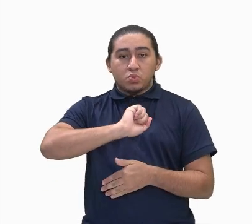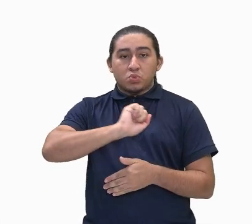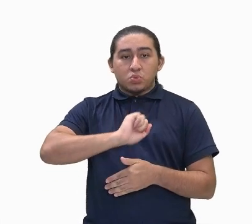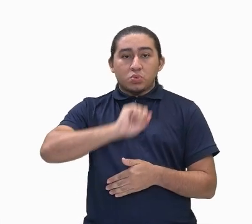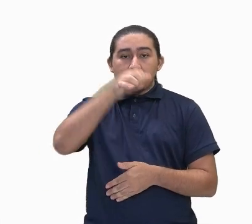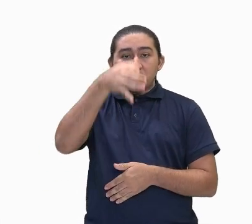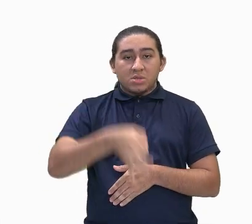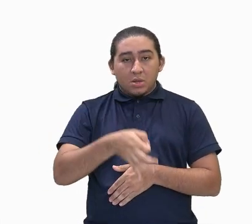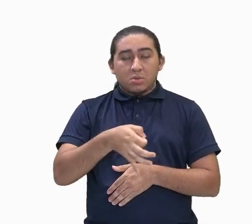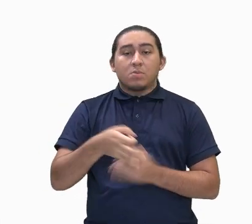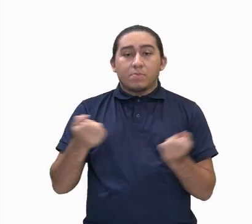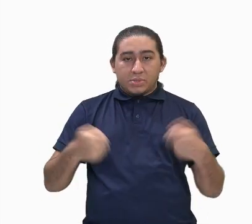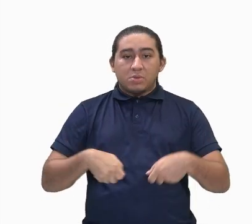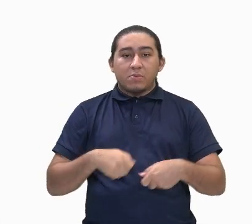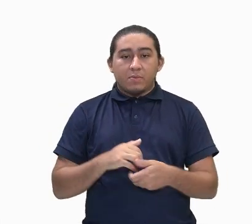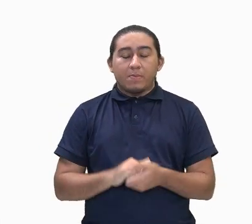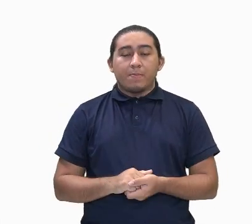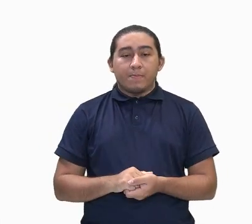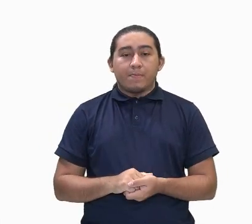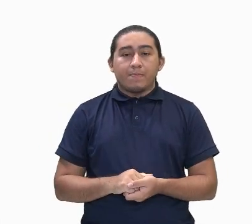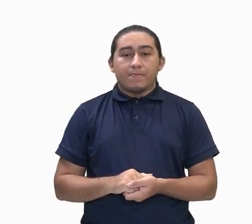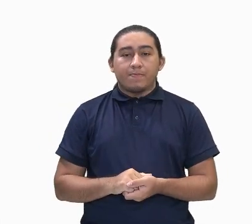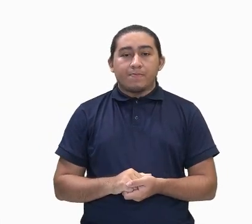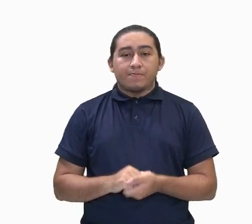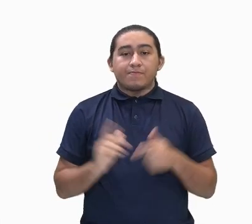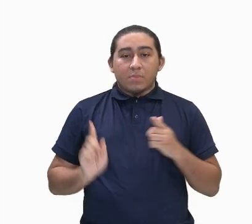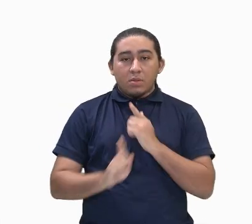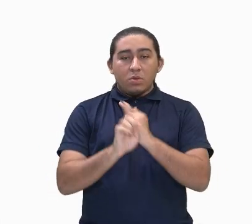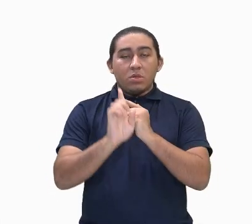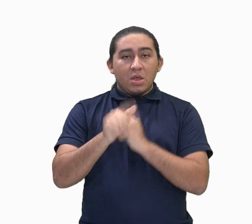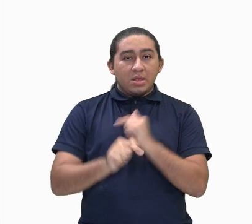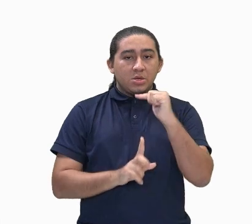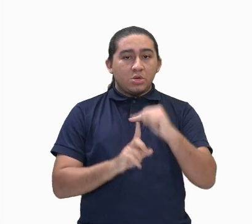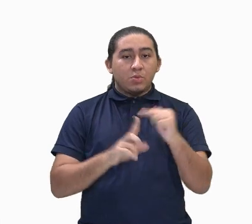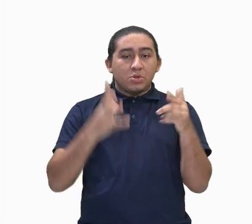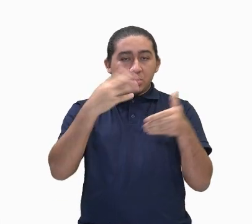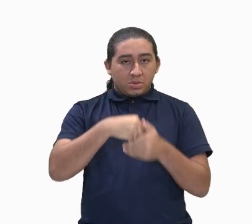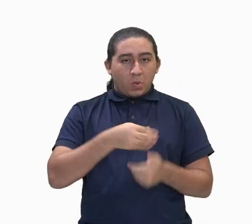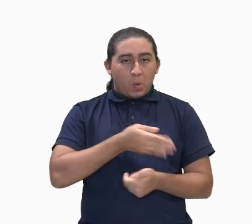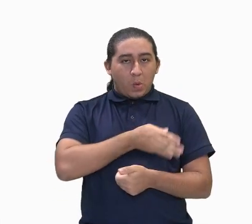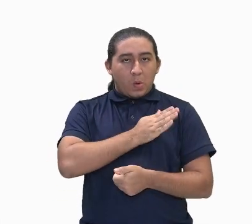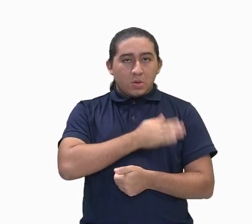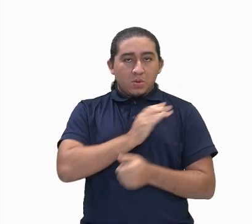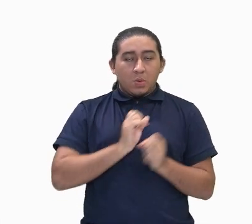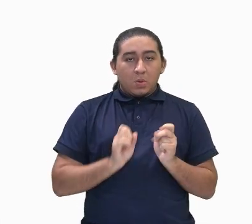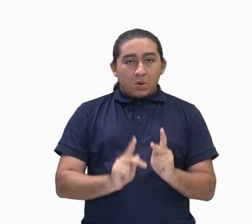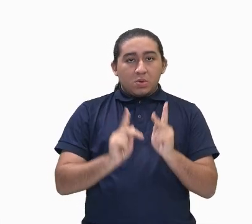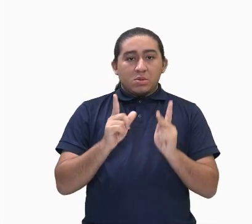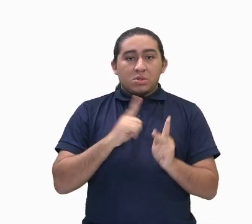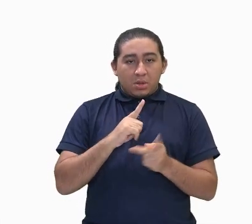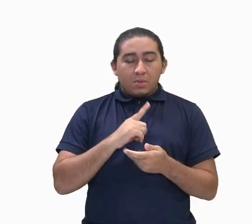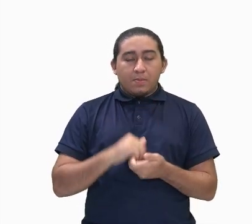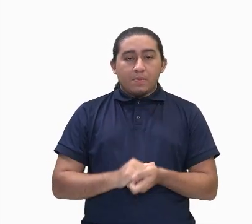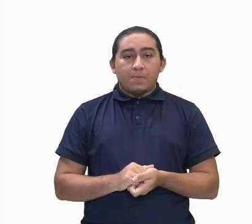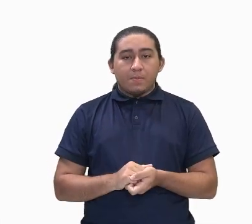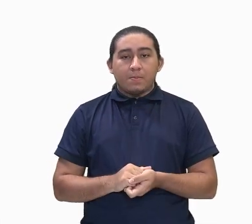os batimentos, né, do nosso coração. Então a gente vai encontrar esse tecido no coração, certo? Vai formar ali